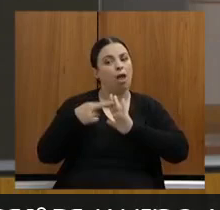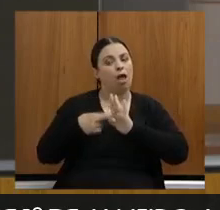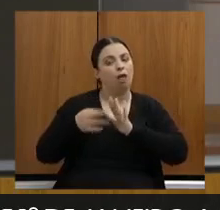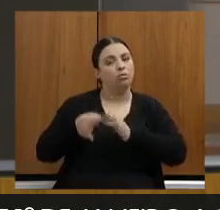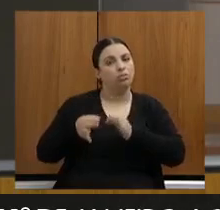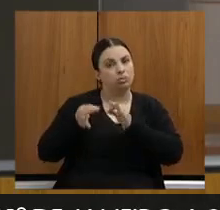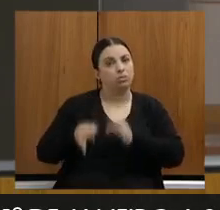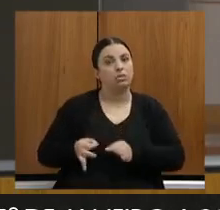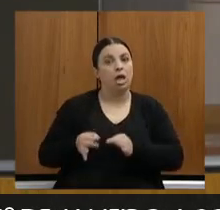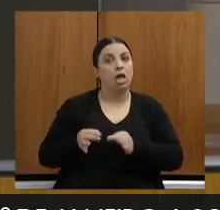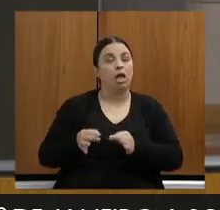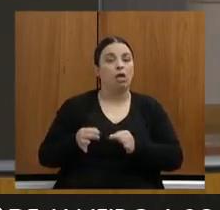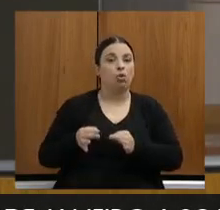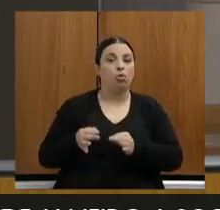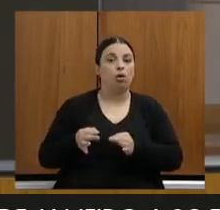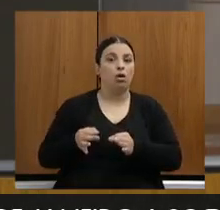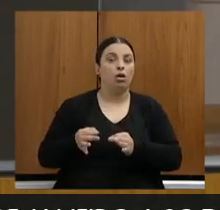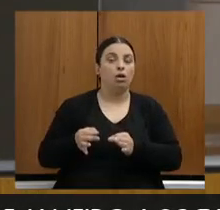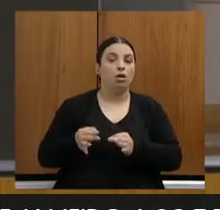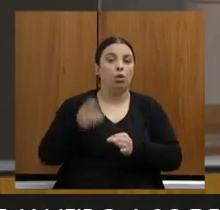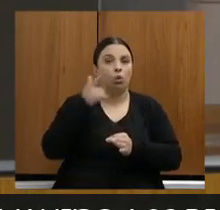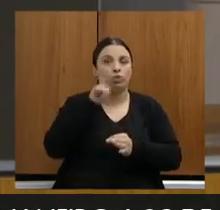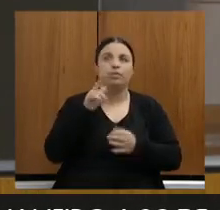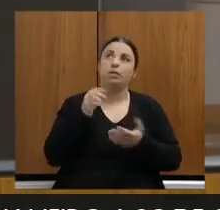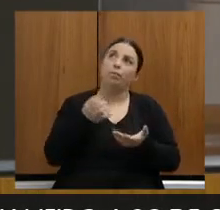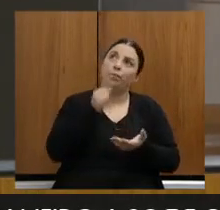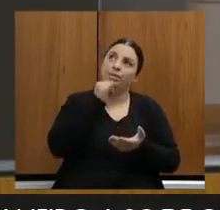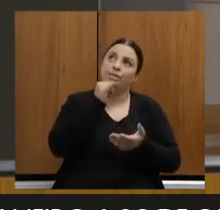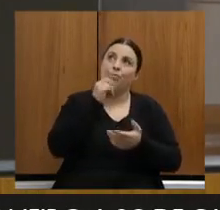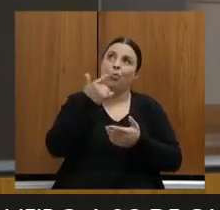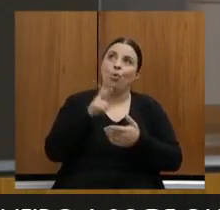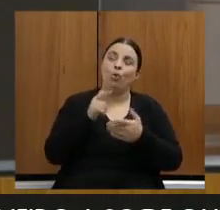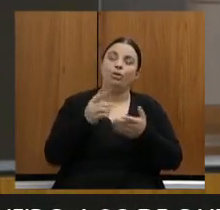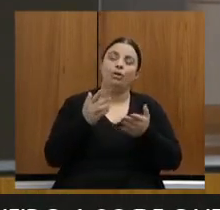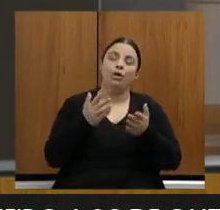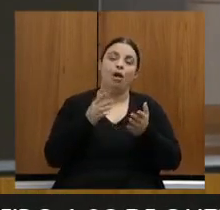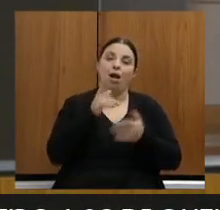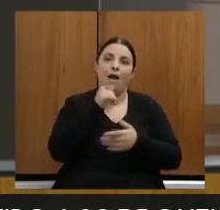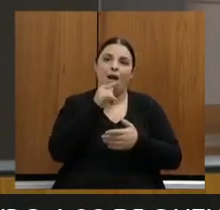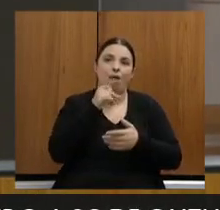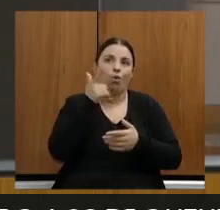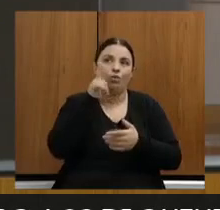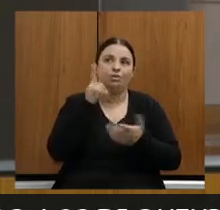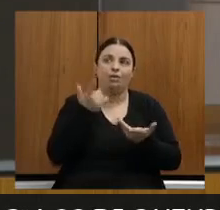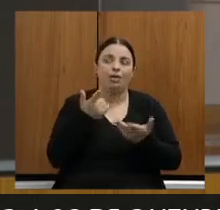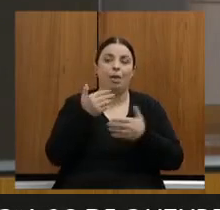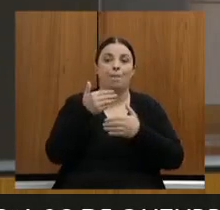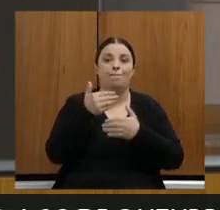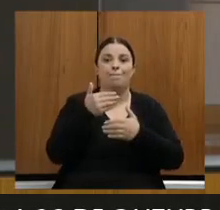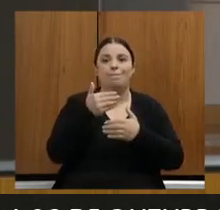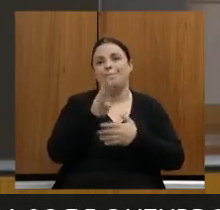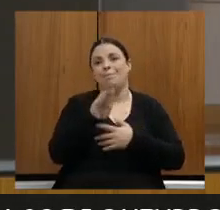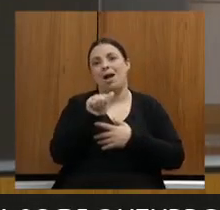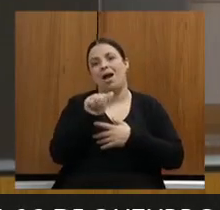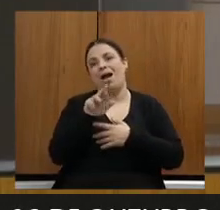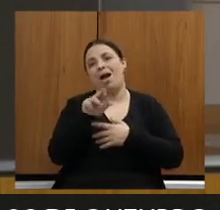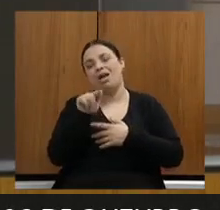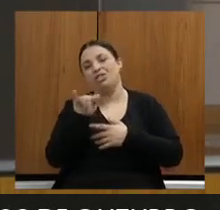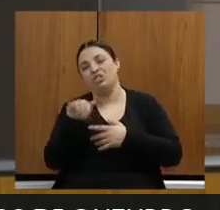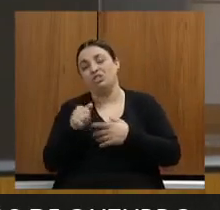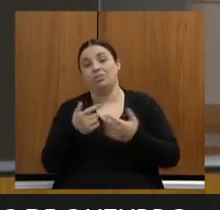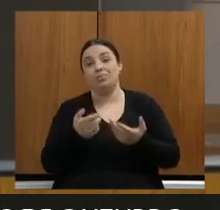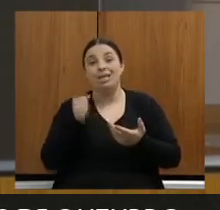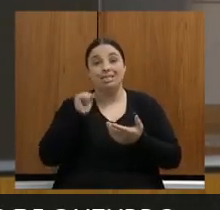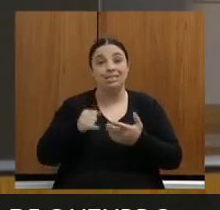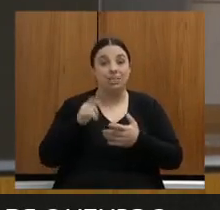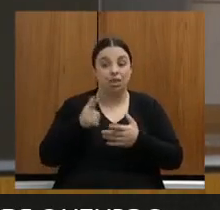trabalho da produção de água mesmo através das barraginhas para você fazer ali uma uma recomposição de se ele é só vai furar vai chegar um tempo que saca